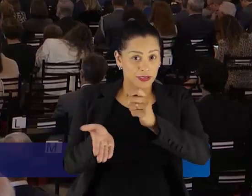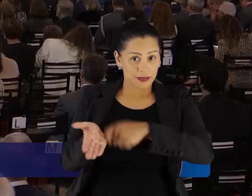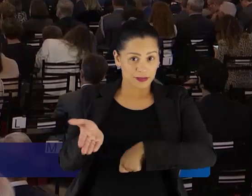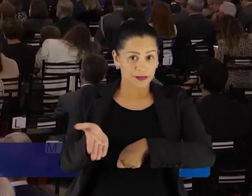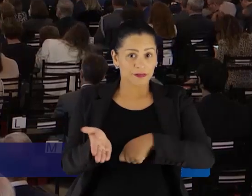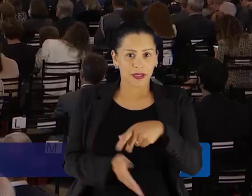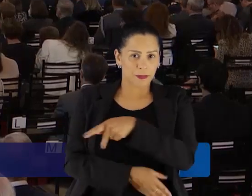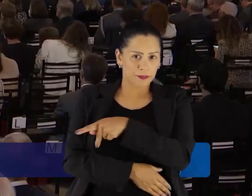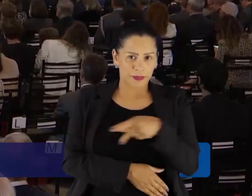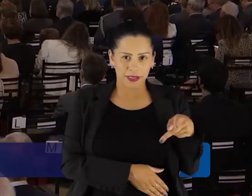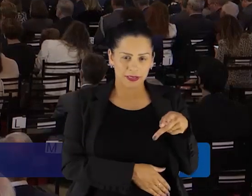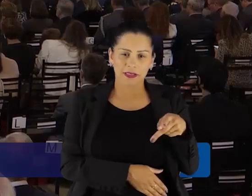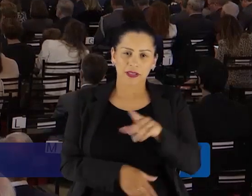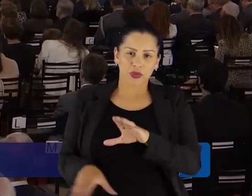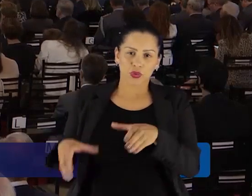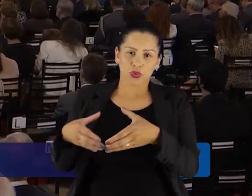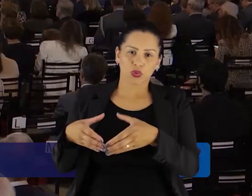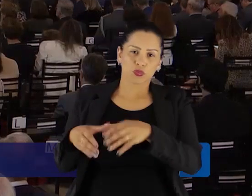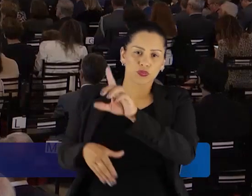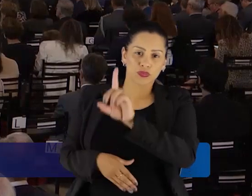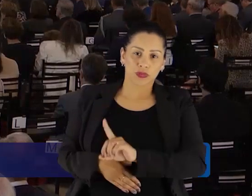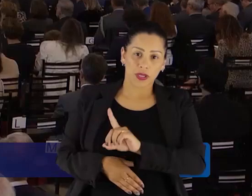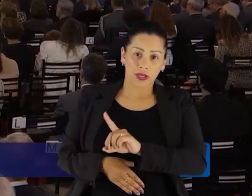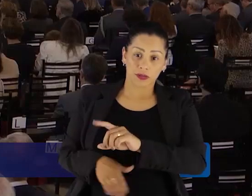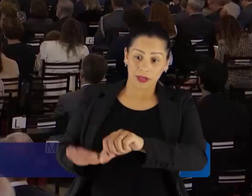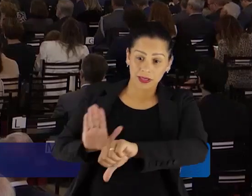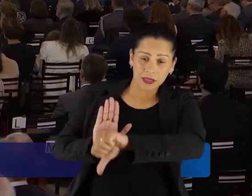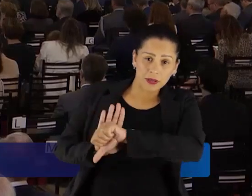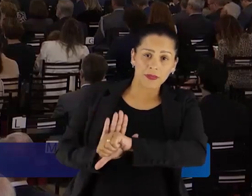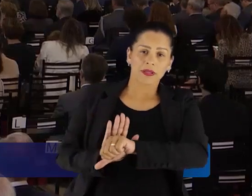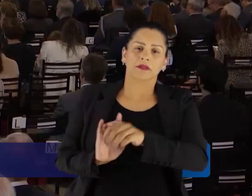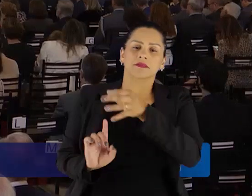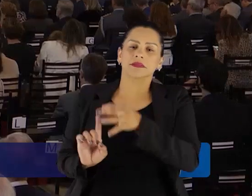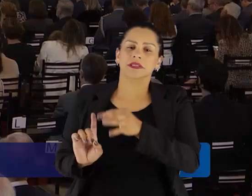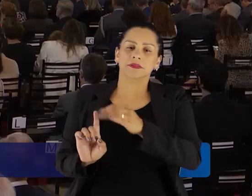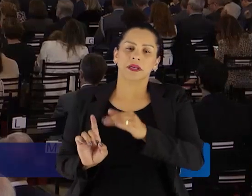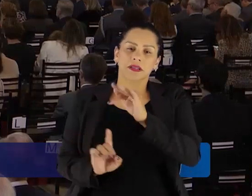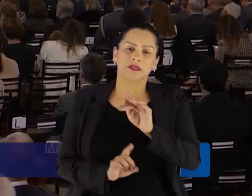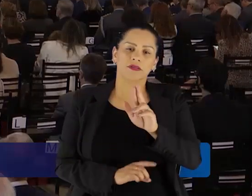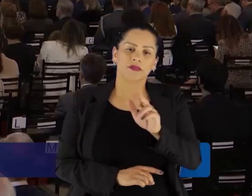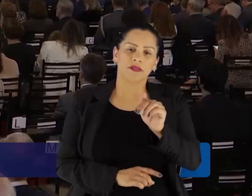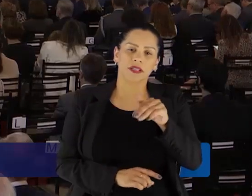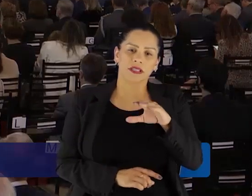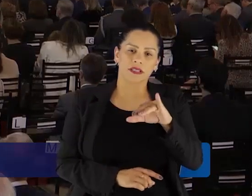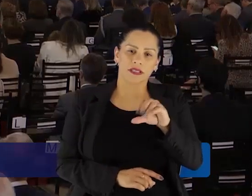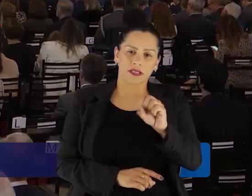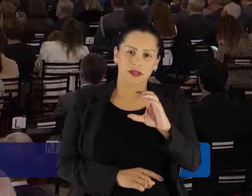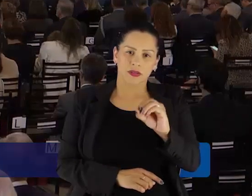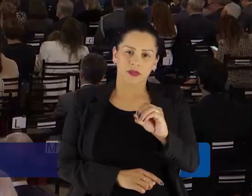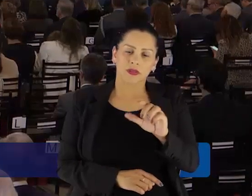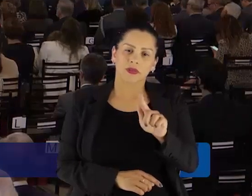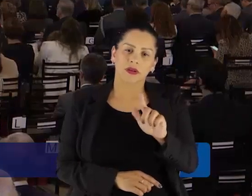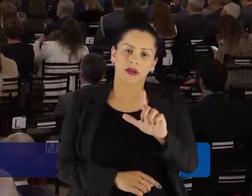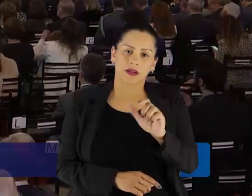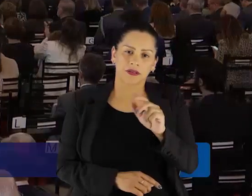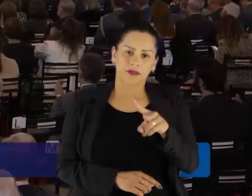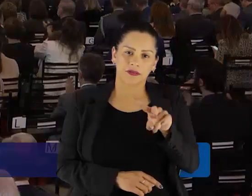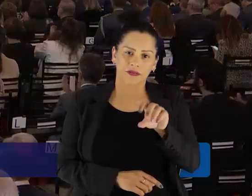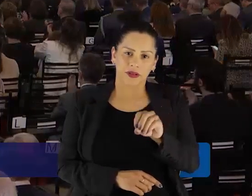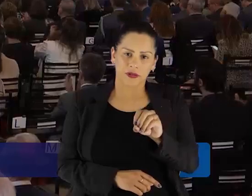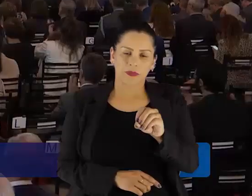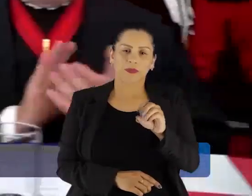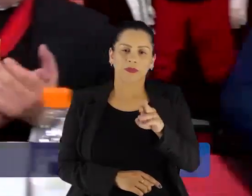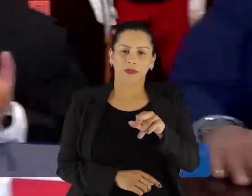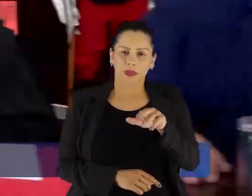assine como presidente da seção de direito criminal excelentíssimos Embaixador Francisco José Galvão Bruno